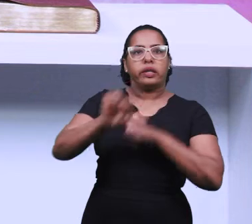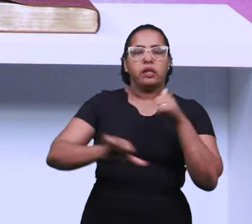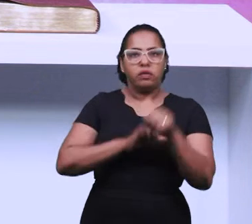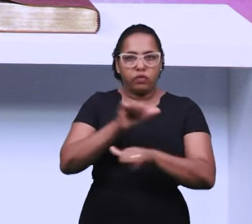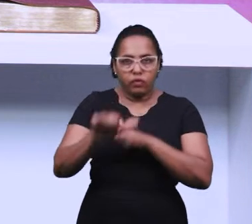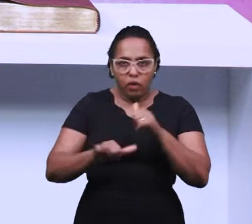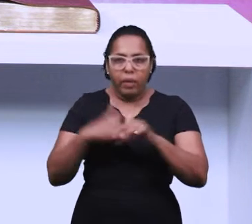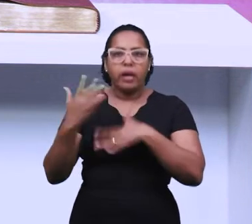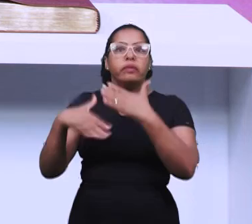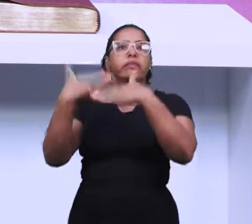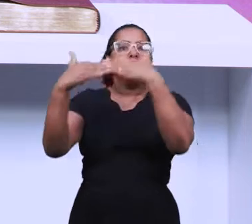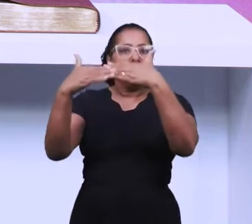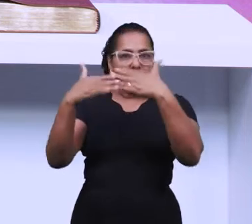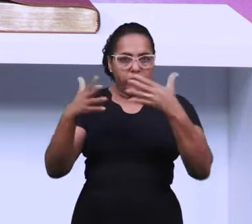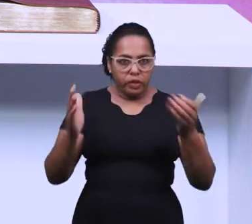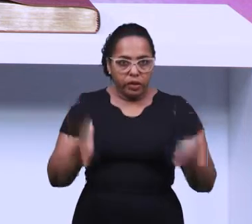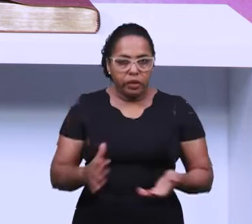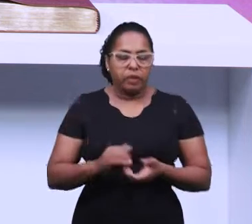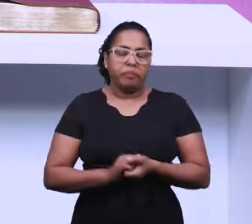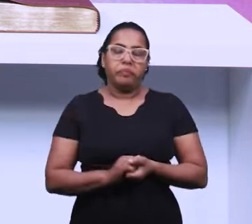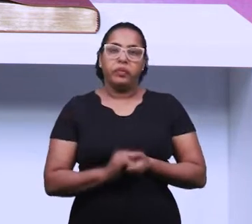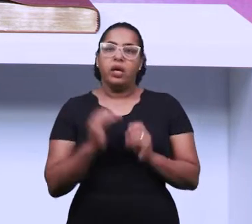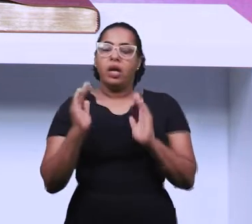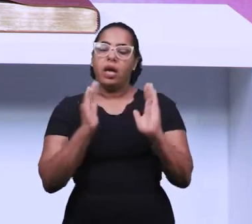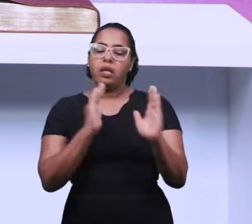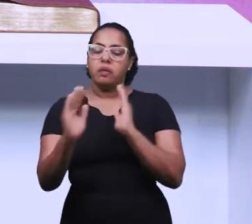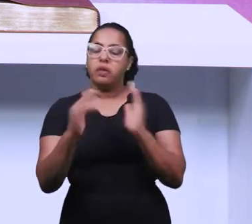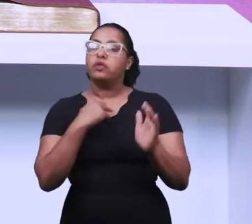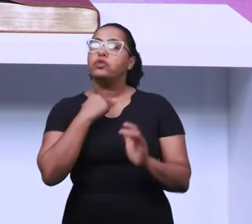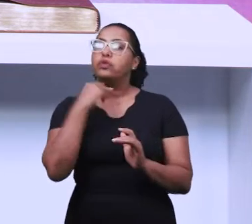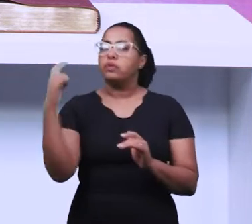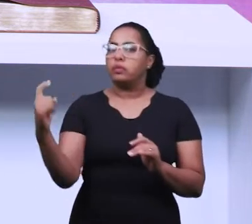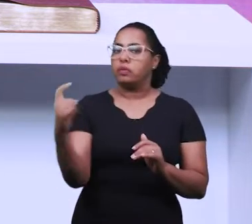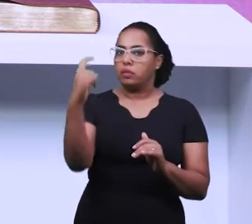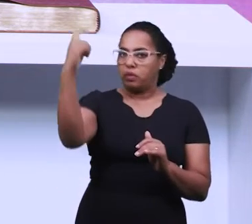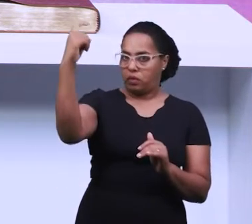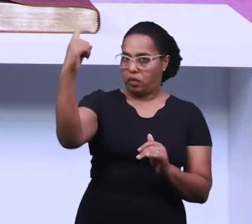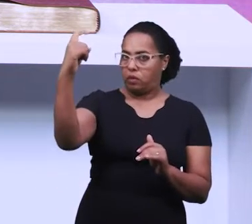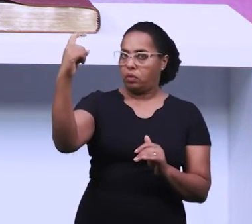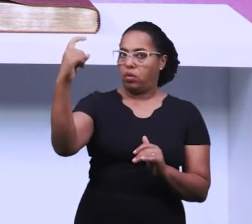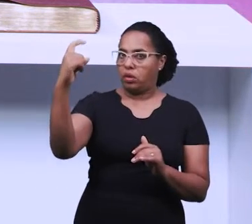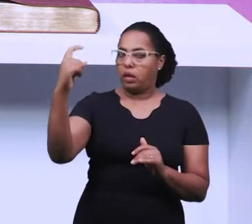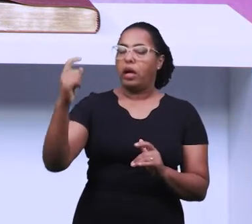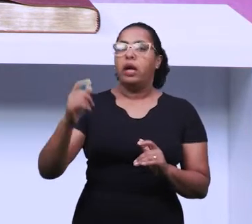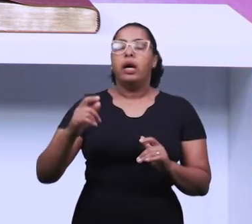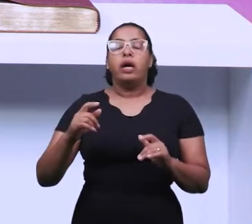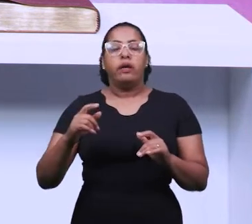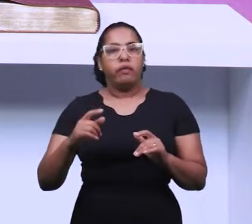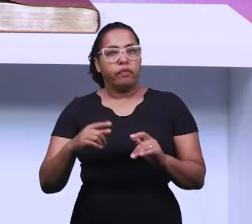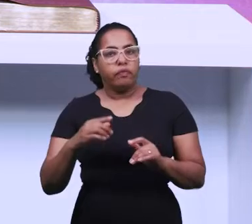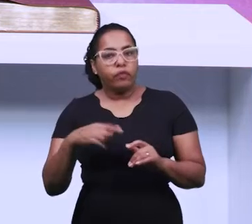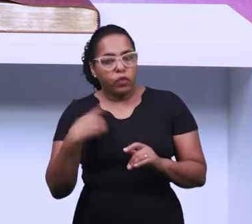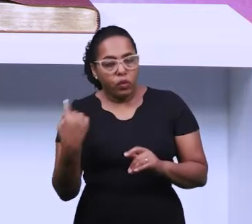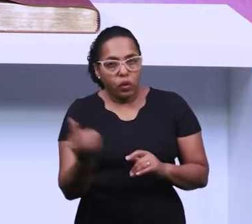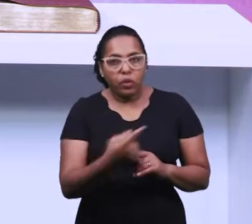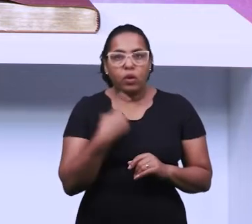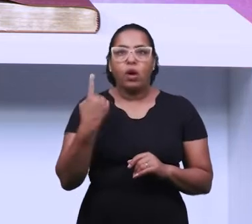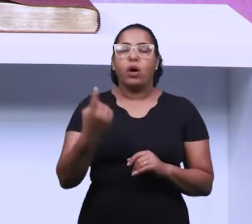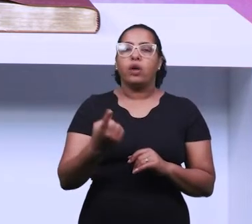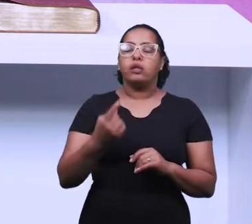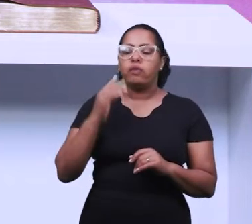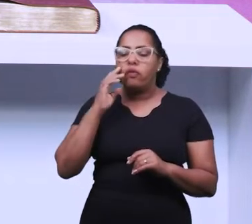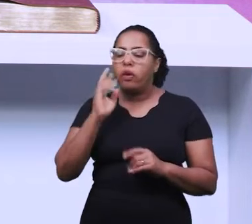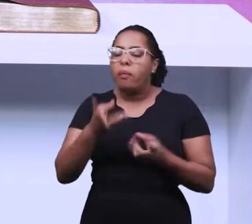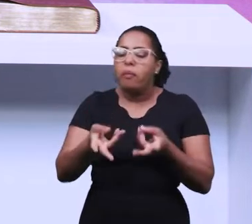estar mais desenvolvida. Esse momento da voz adulta, muito provavelmente, a gente vai